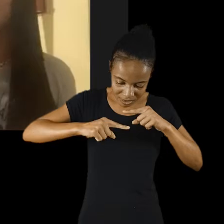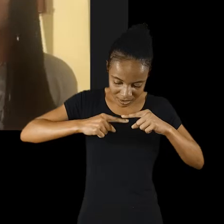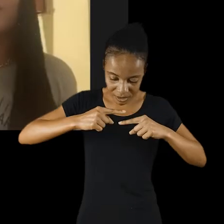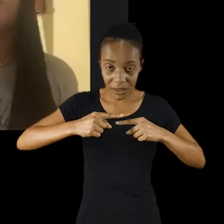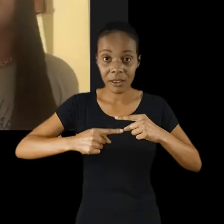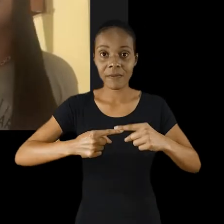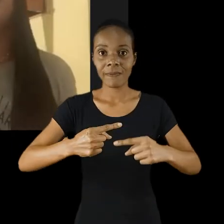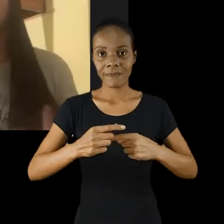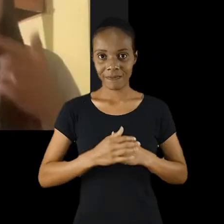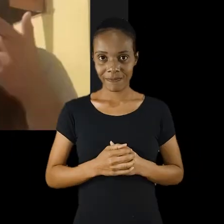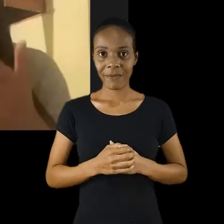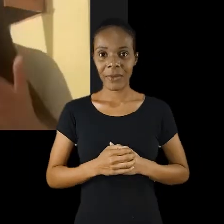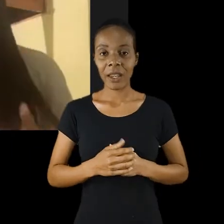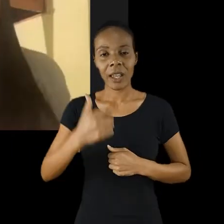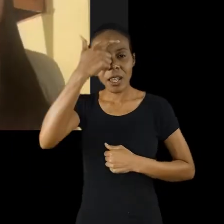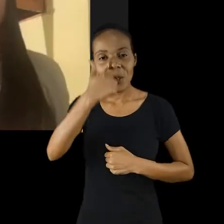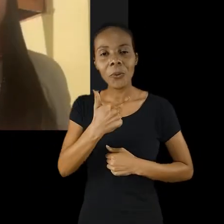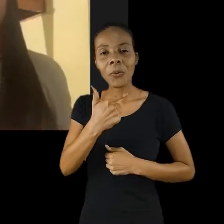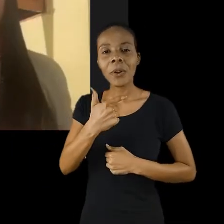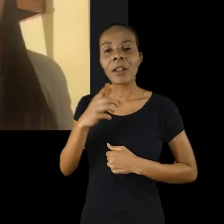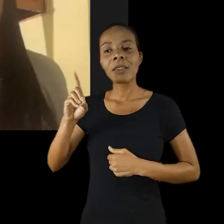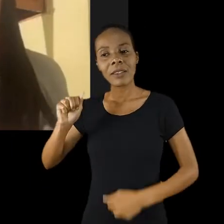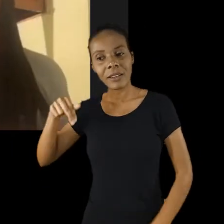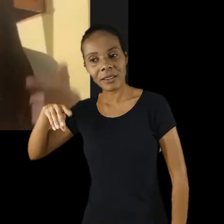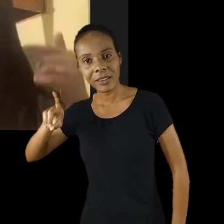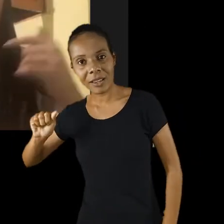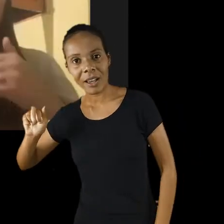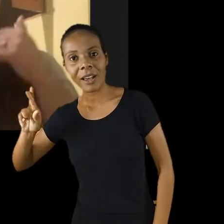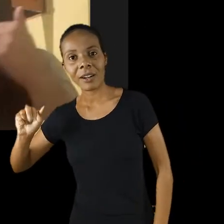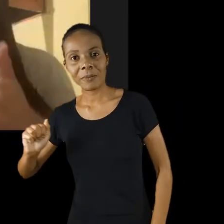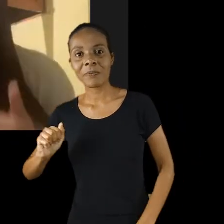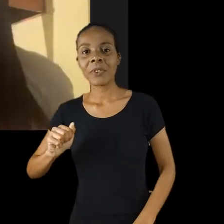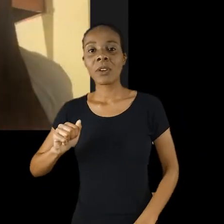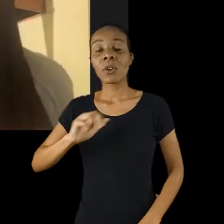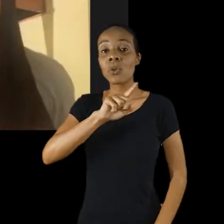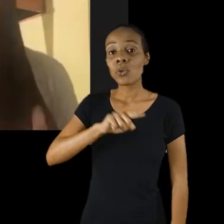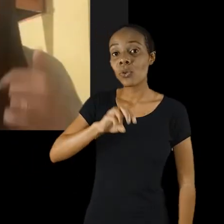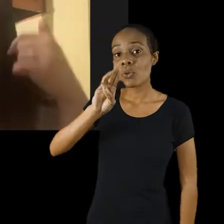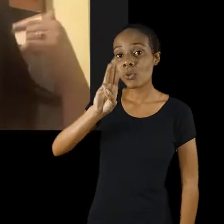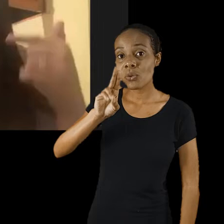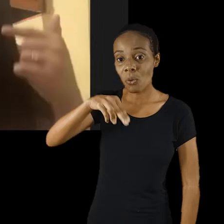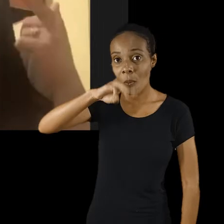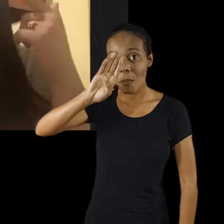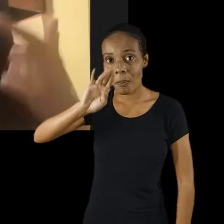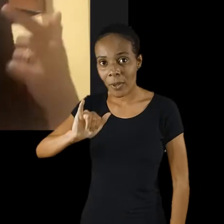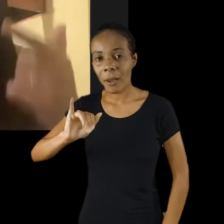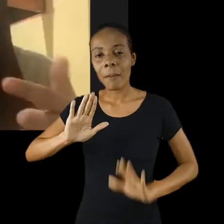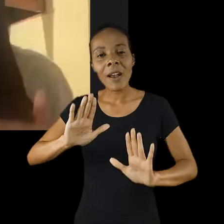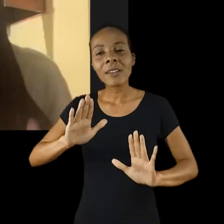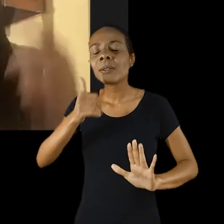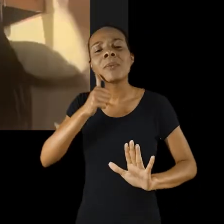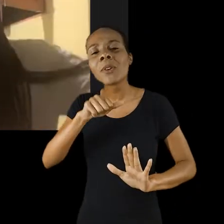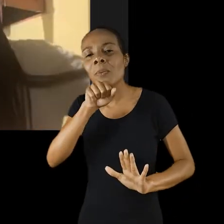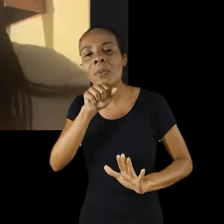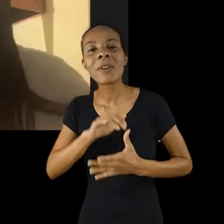de Dandara e Zumbi, eu tenho a minha mãe, sabe? Eu tenho minhas tias, que são mulheres pretas que estão vivas.